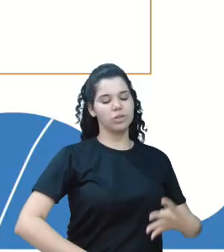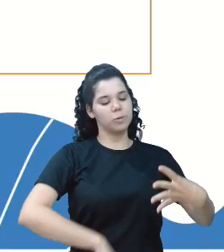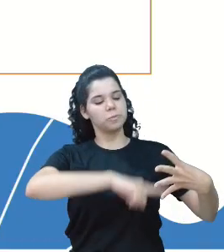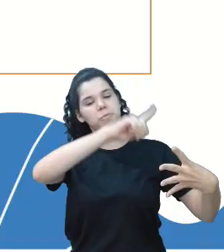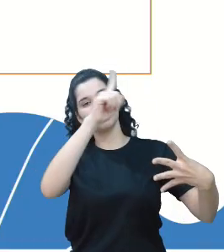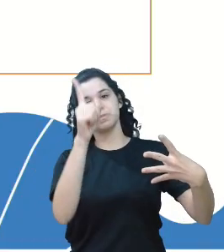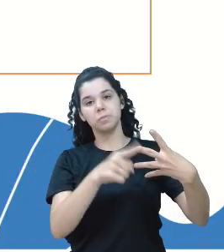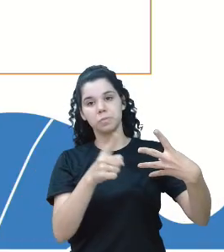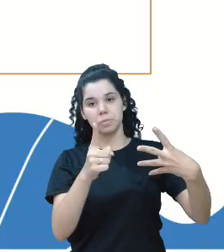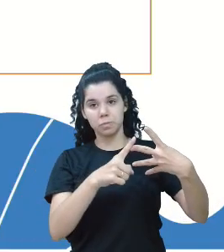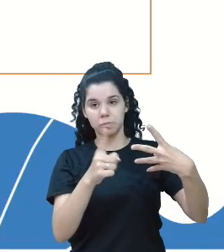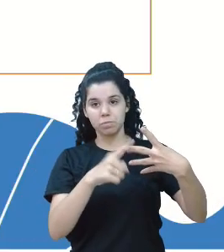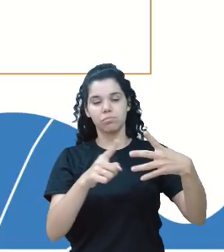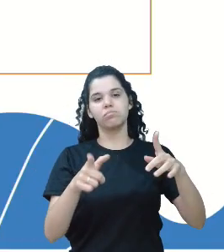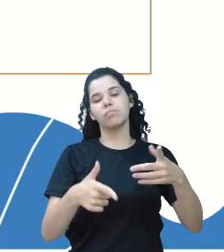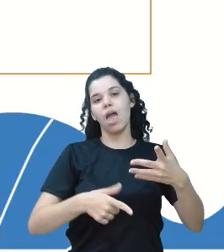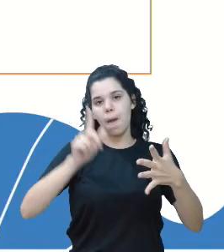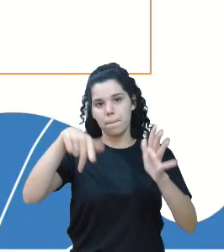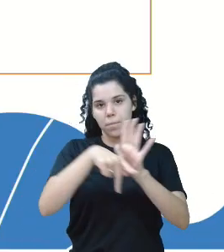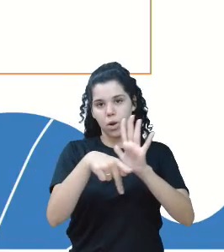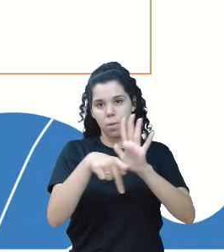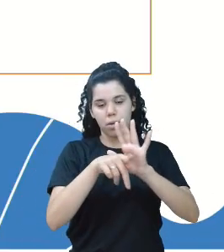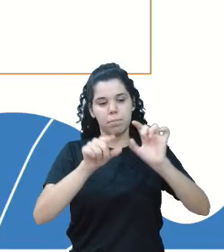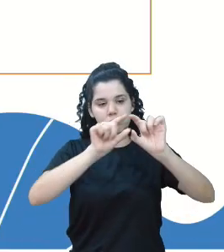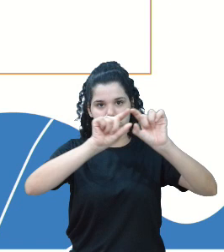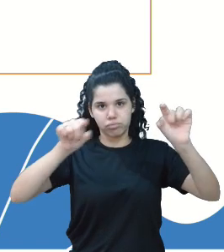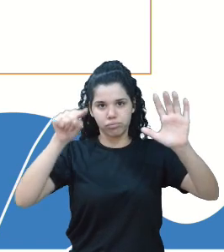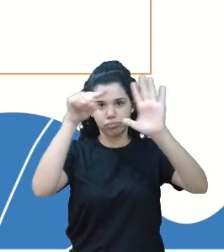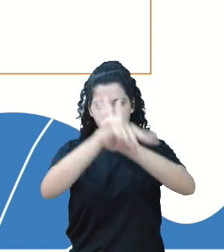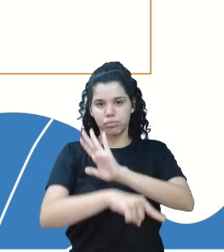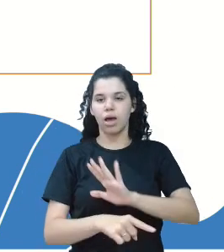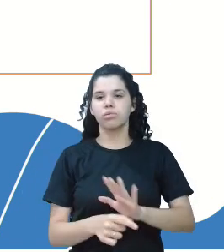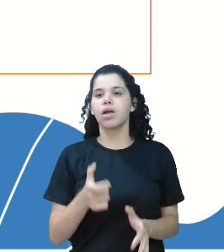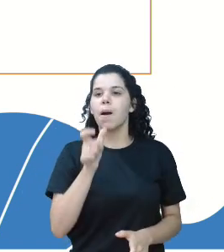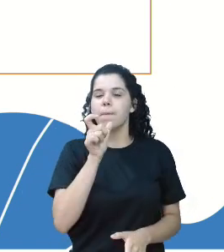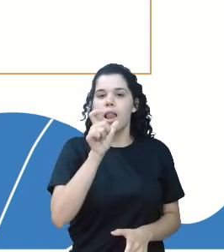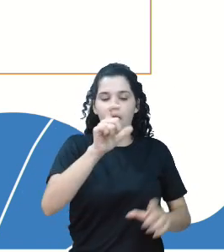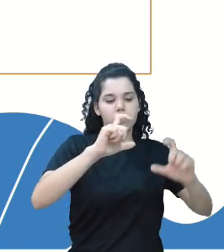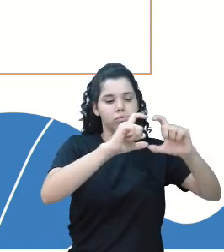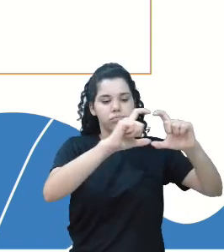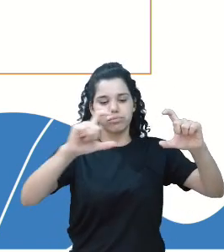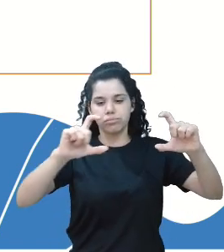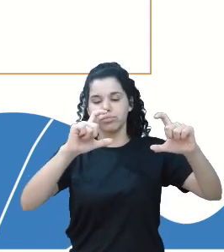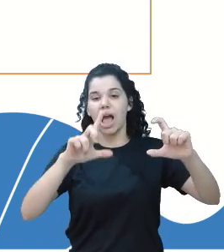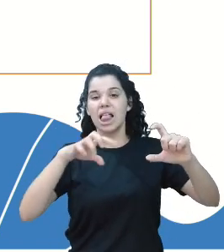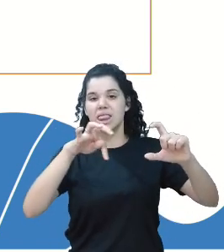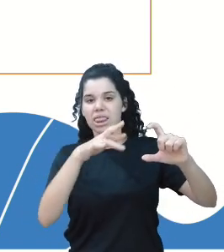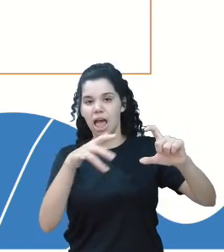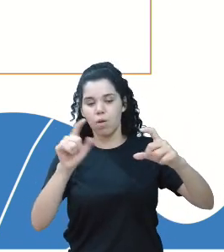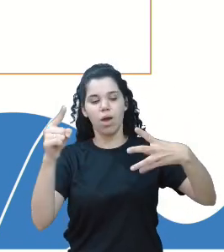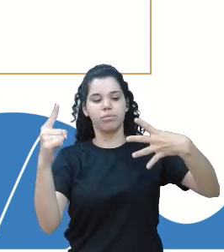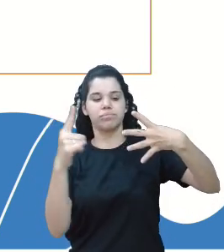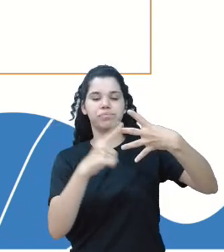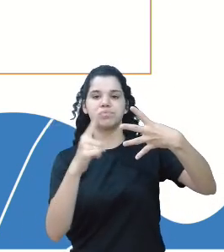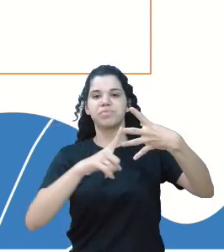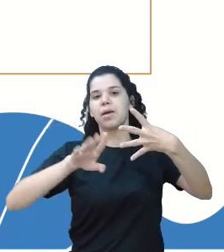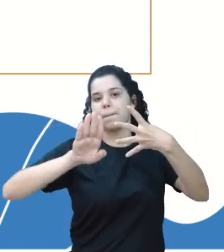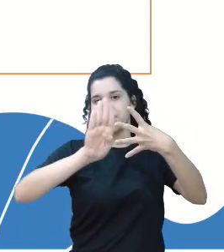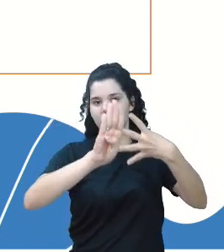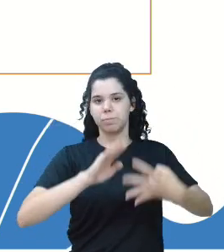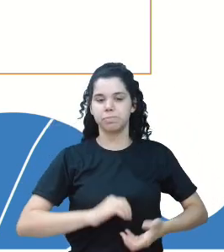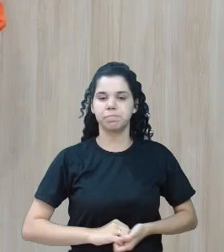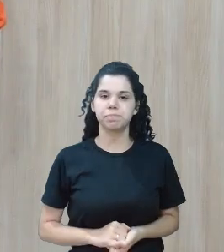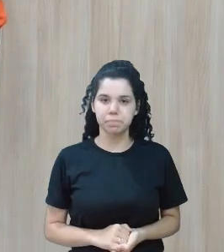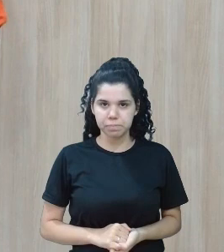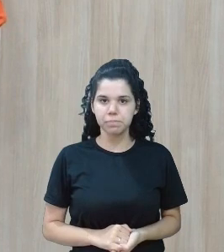questão, no segundo quadrinho desse texto, a palavra tão estabelece uma ideia de intensidade, tá?